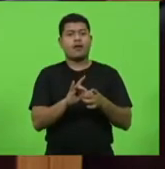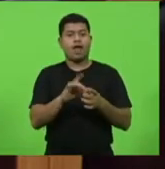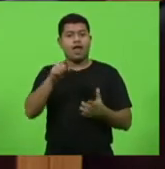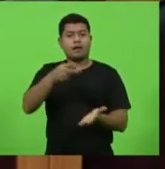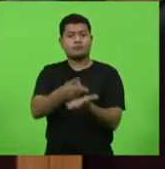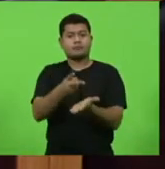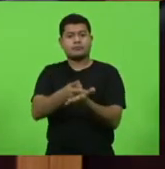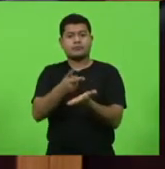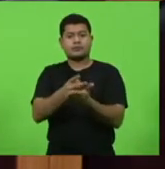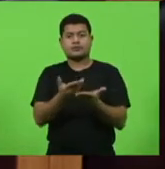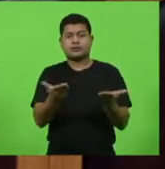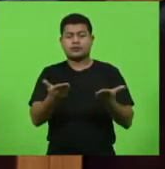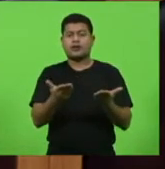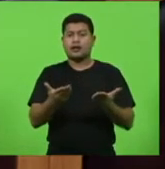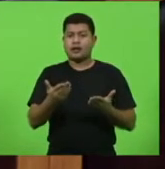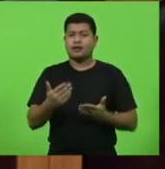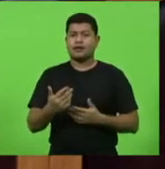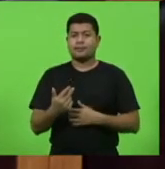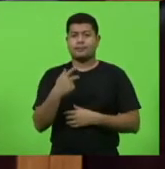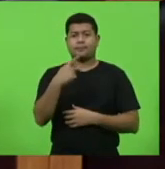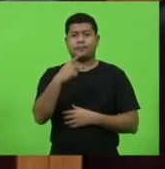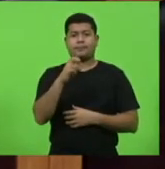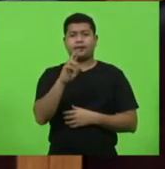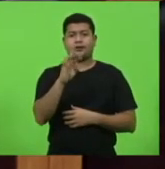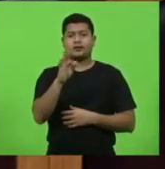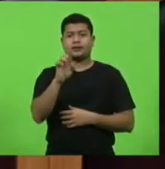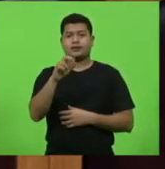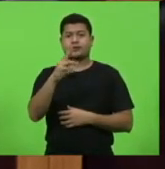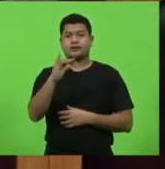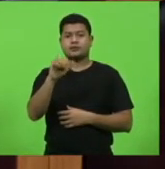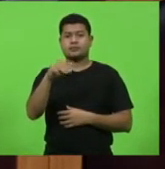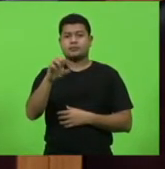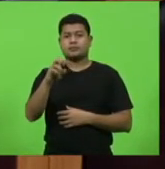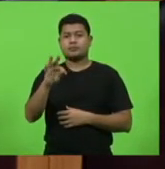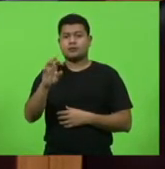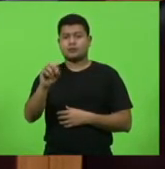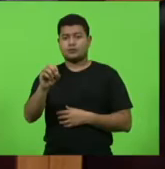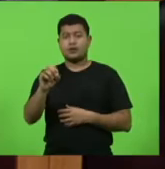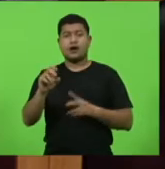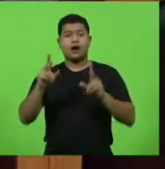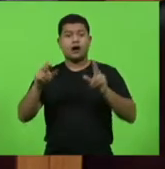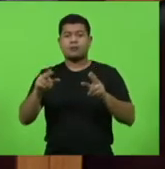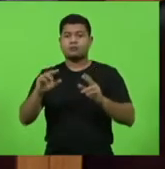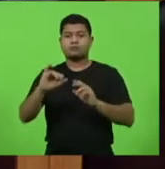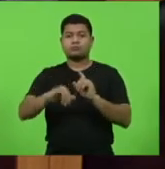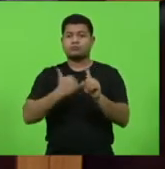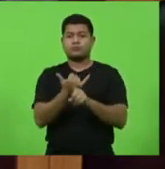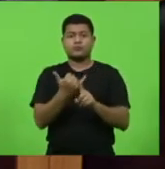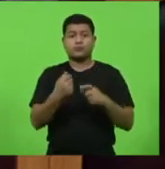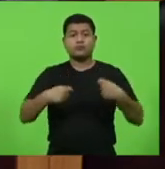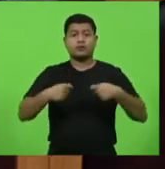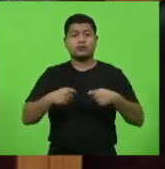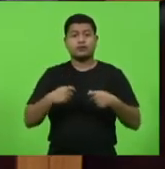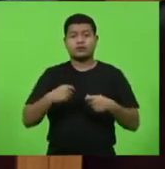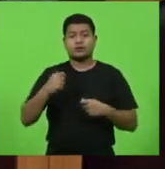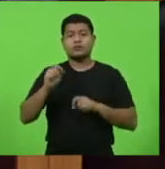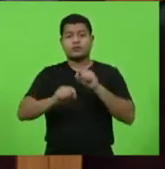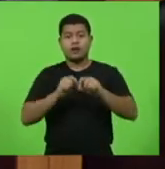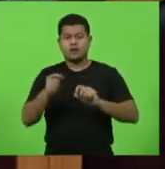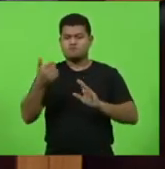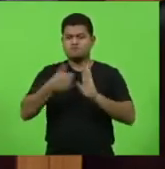causa. Essa é a questão do bullying. Precisamos melhorar a maneira de identificar o combate a esse problema. Enfim,